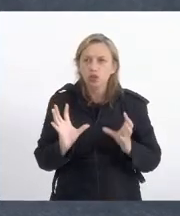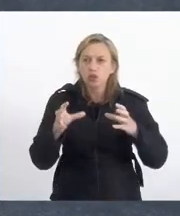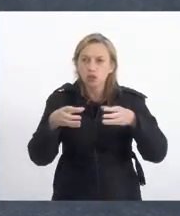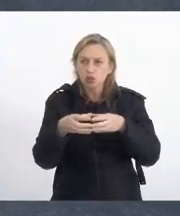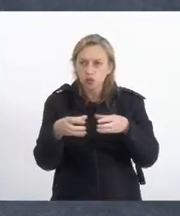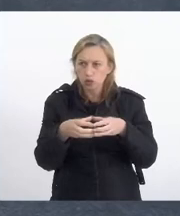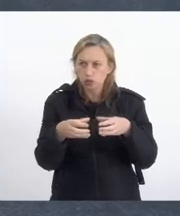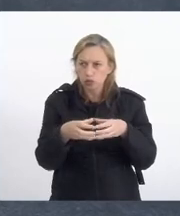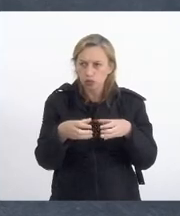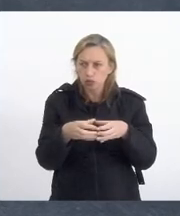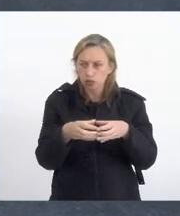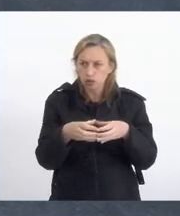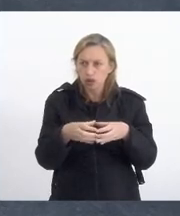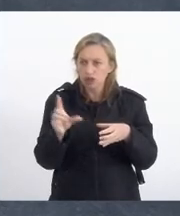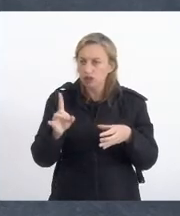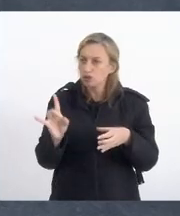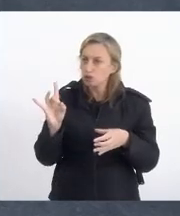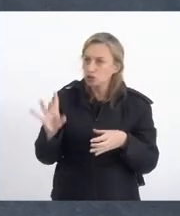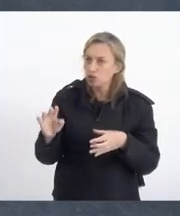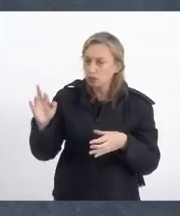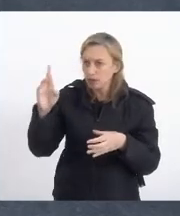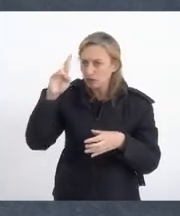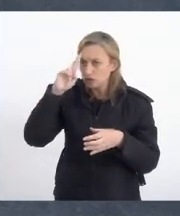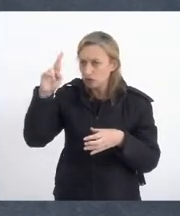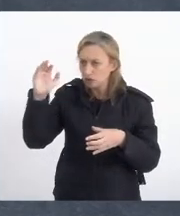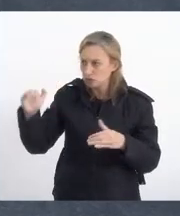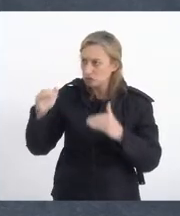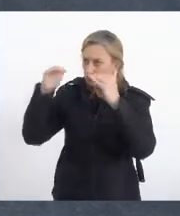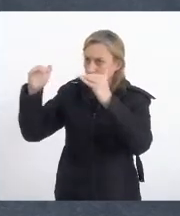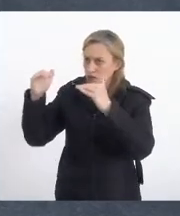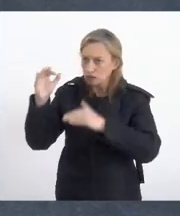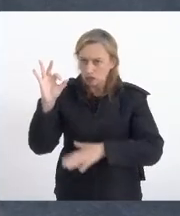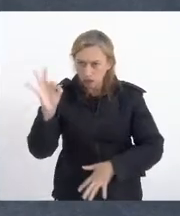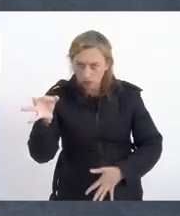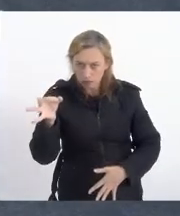e não somente para a classe dos senhores. Correto?